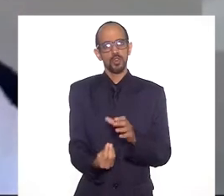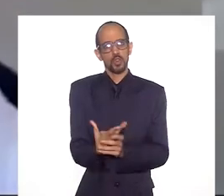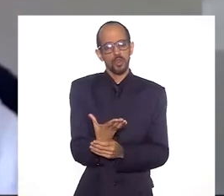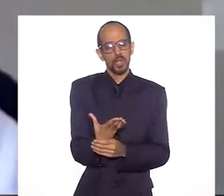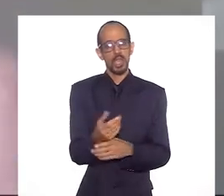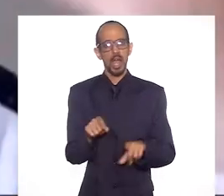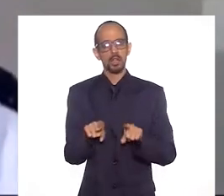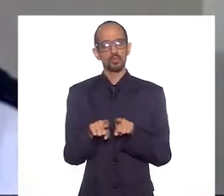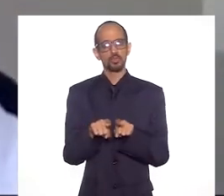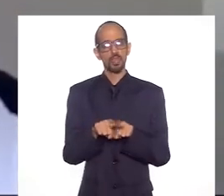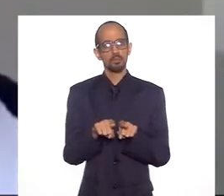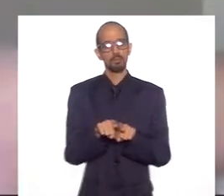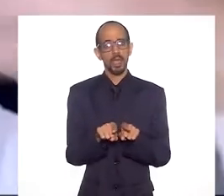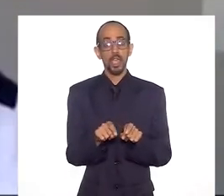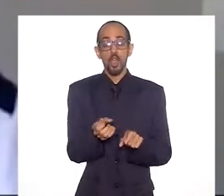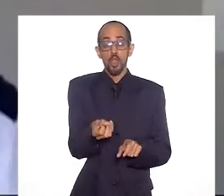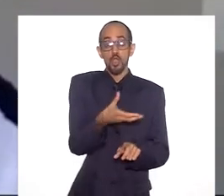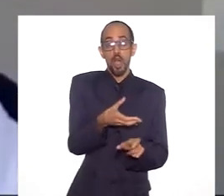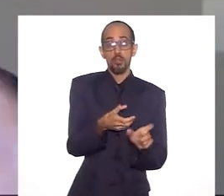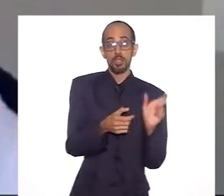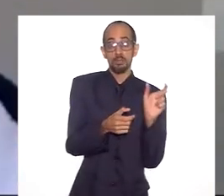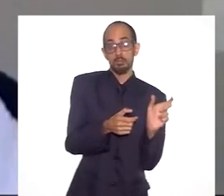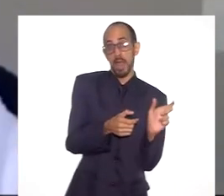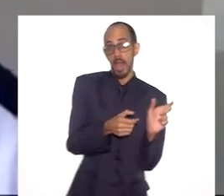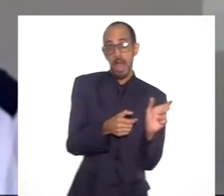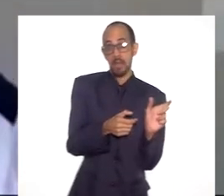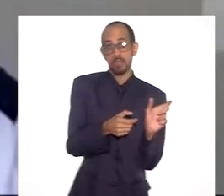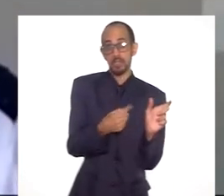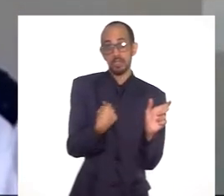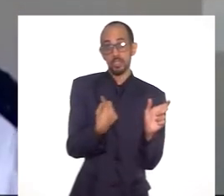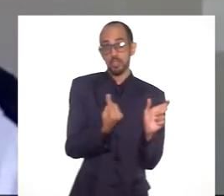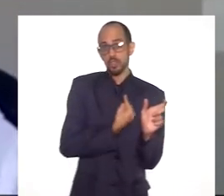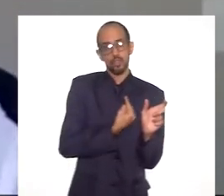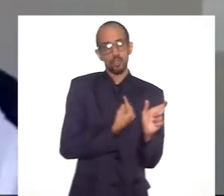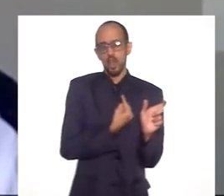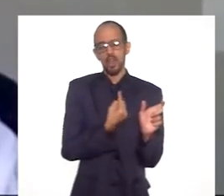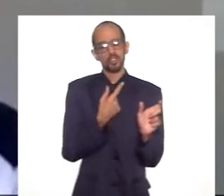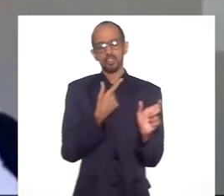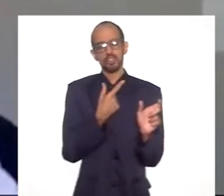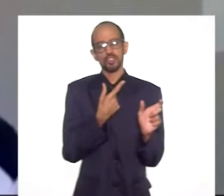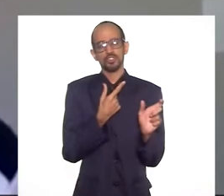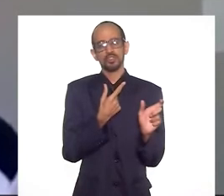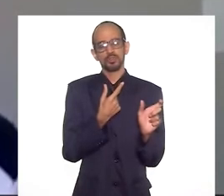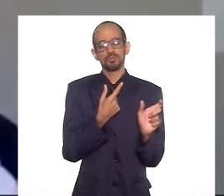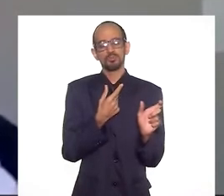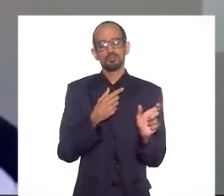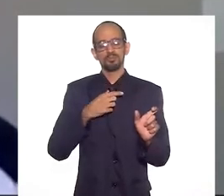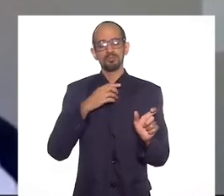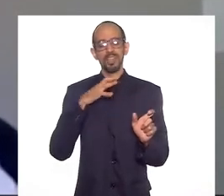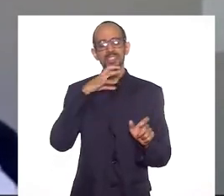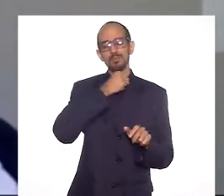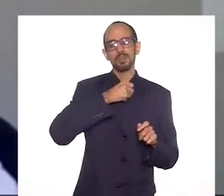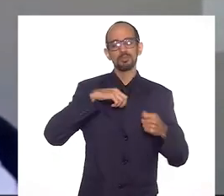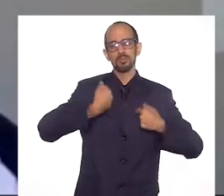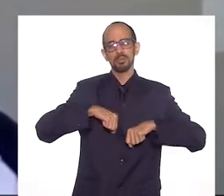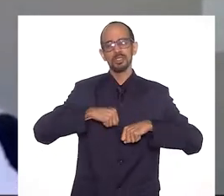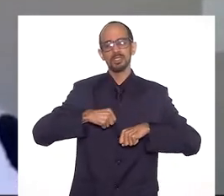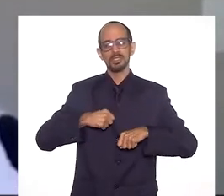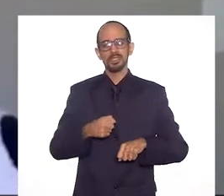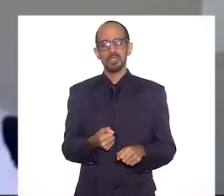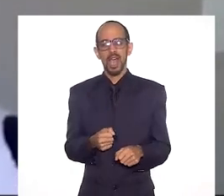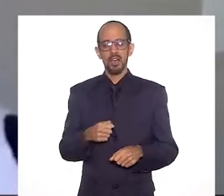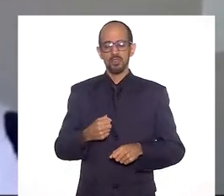novos termos, o ESG, ou ASG está aí, que não nos deixa mentir, né? Então a gente sentiu essa necessidade de fazer